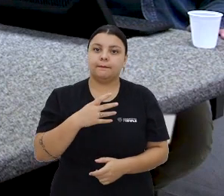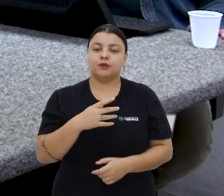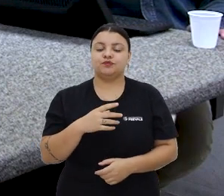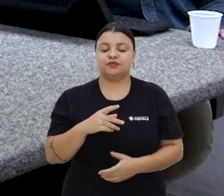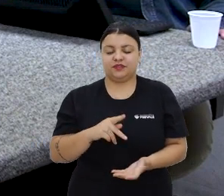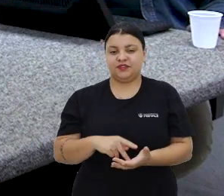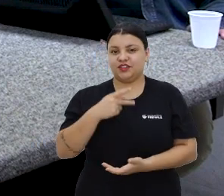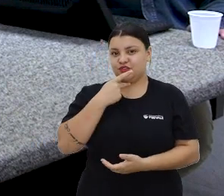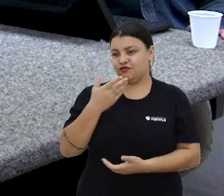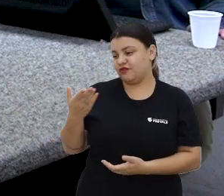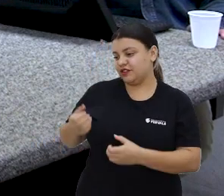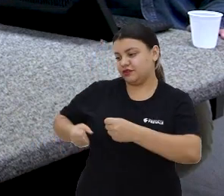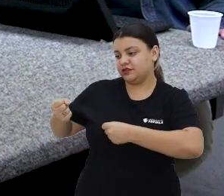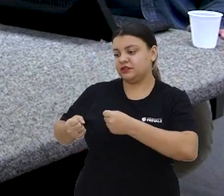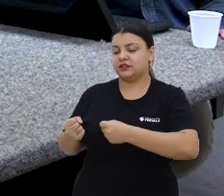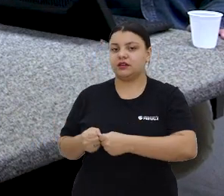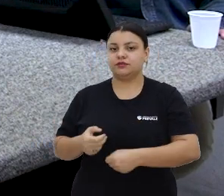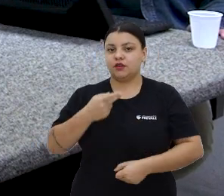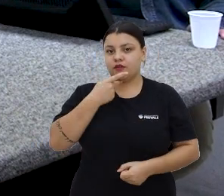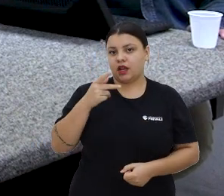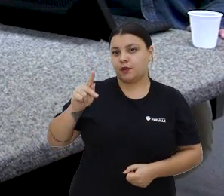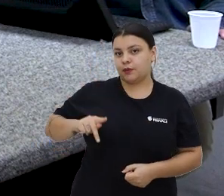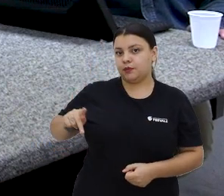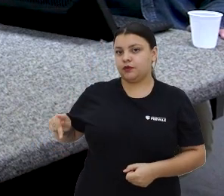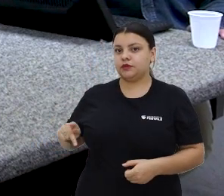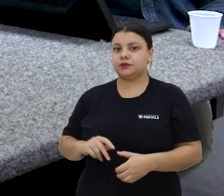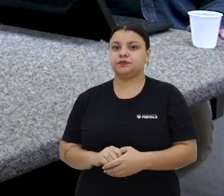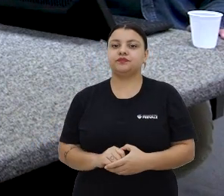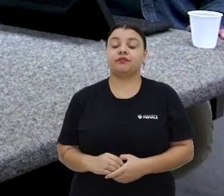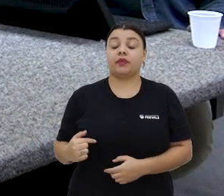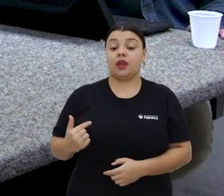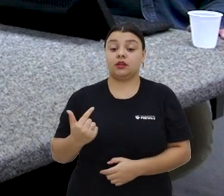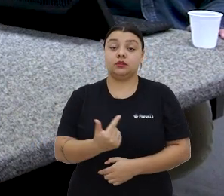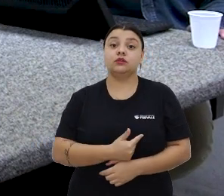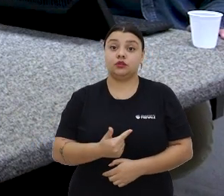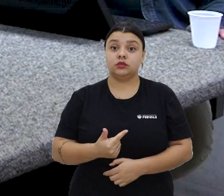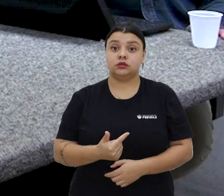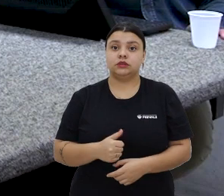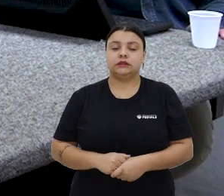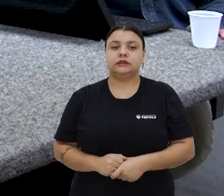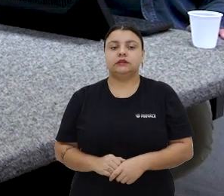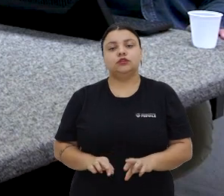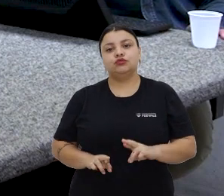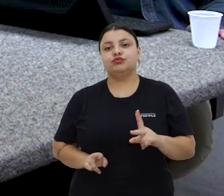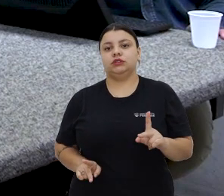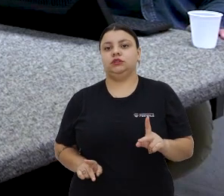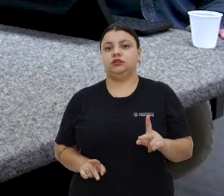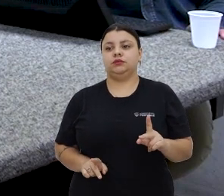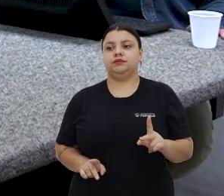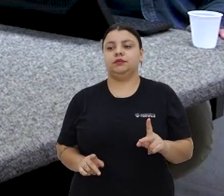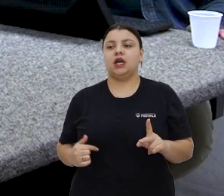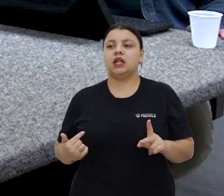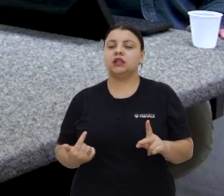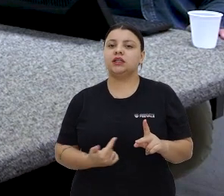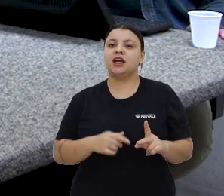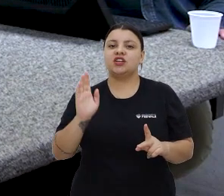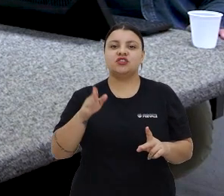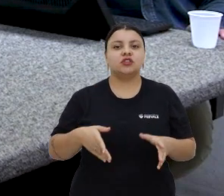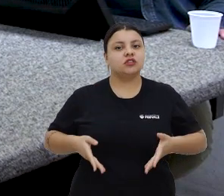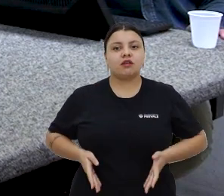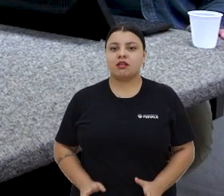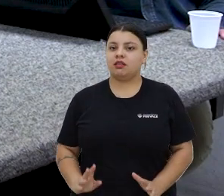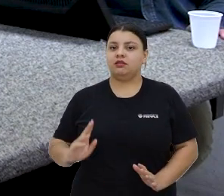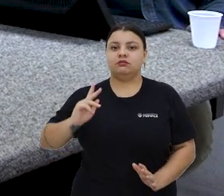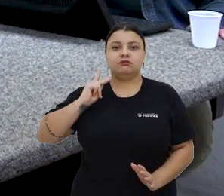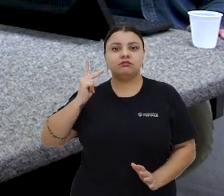carro e eu falei pro professor ainda que nós, por incrível que pareça, a gente já nasce